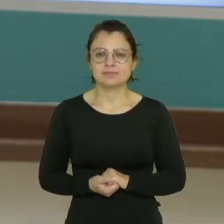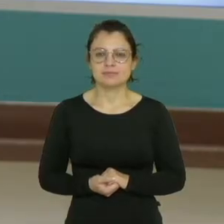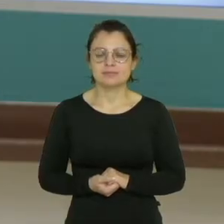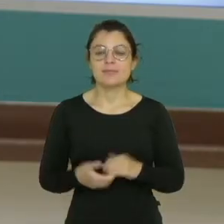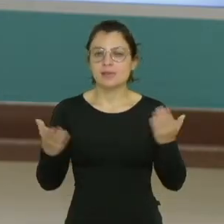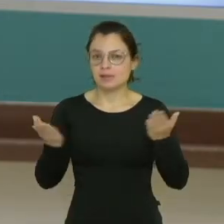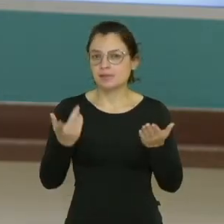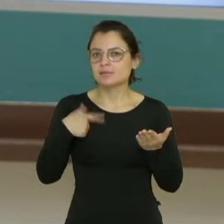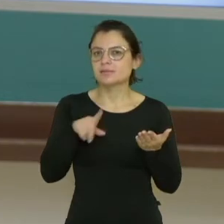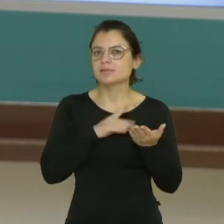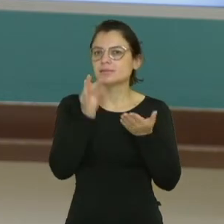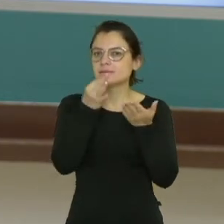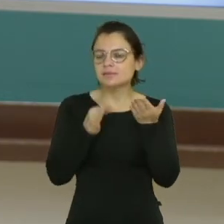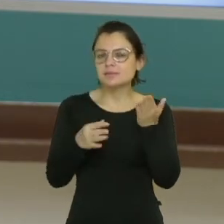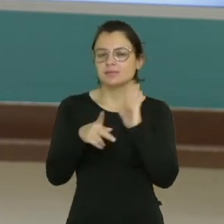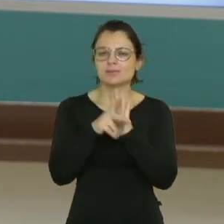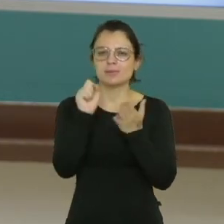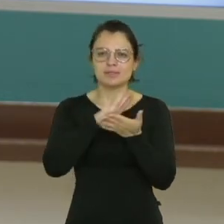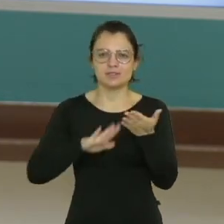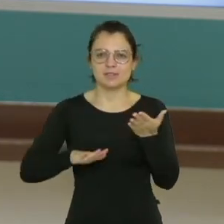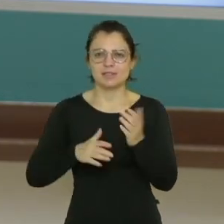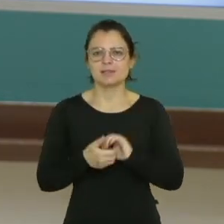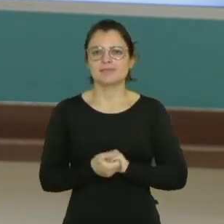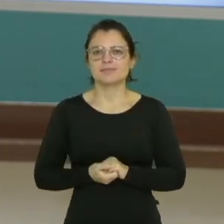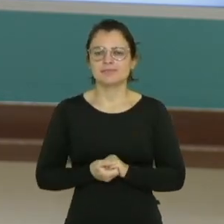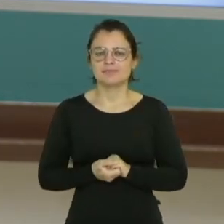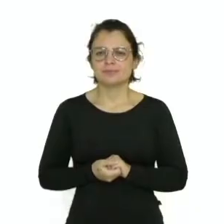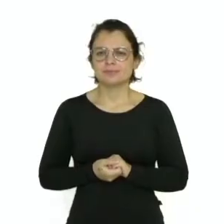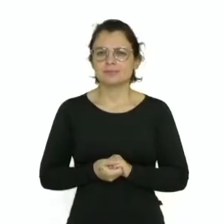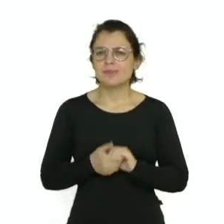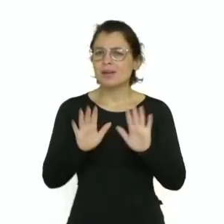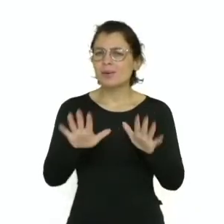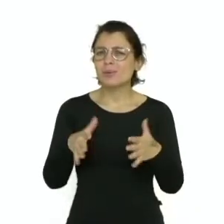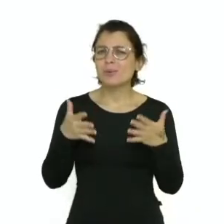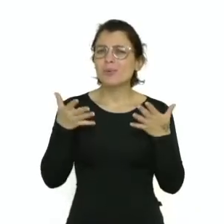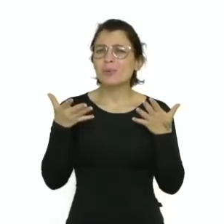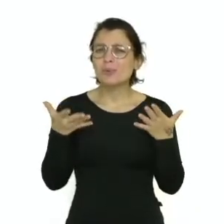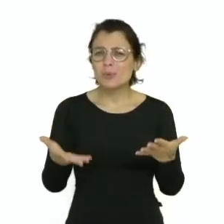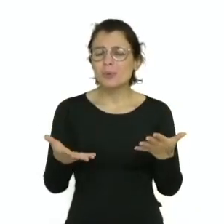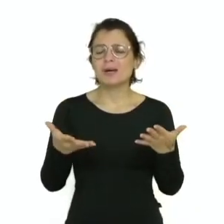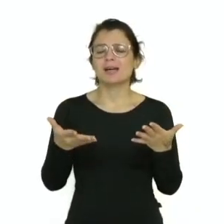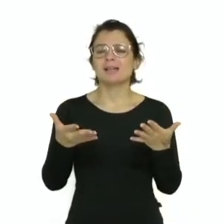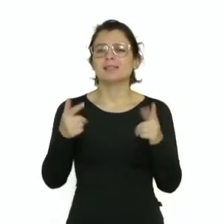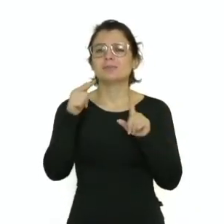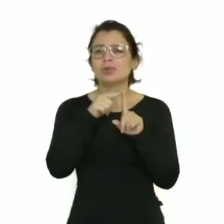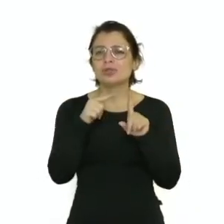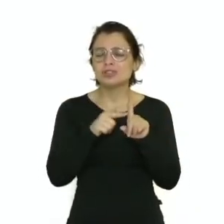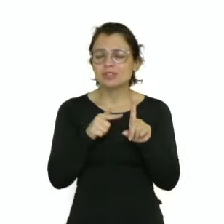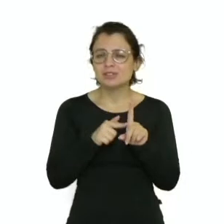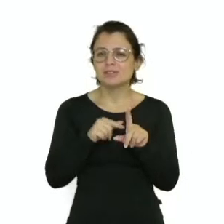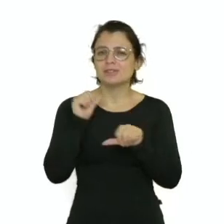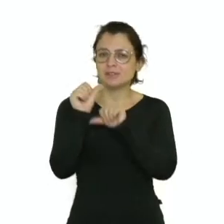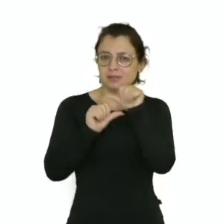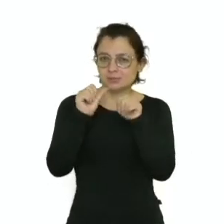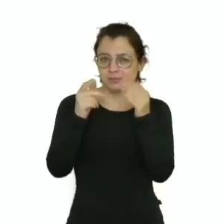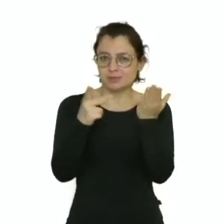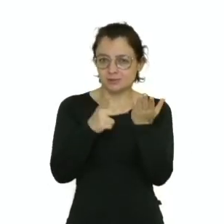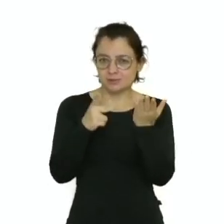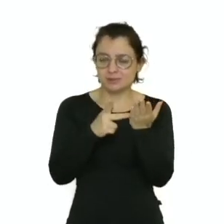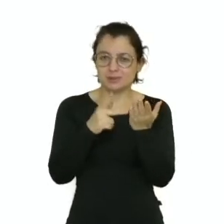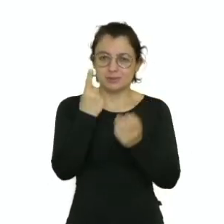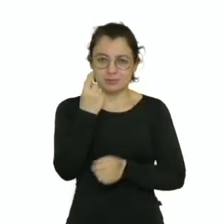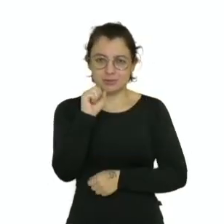Vamos fazer a correção da nossa atividade, então? Quais foram os motivos que culminaram com a Reforma Protestante